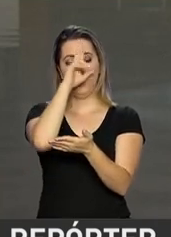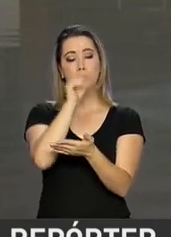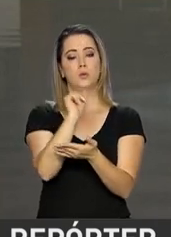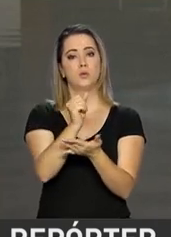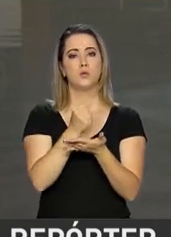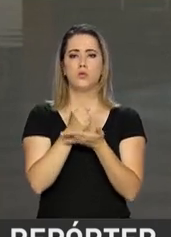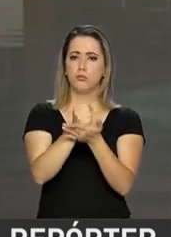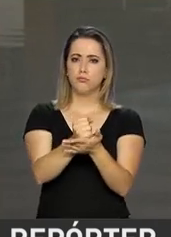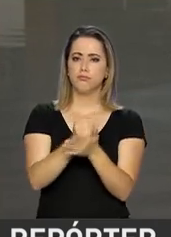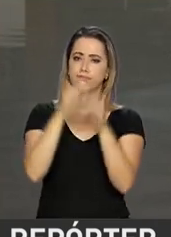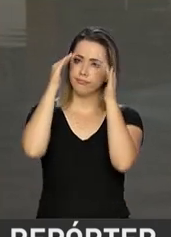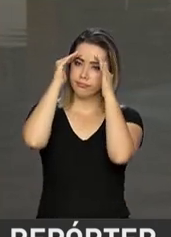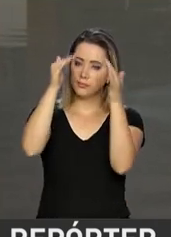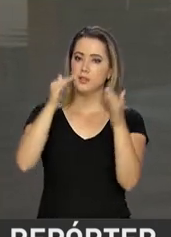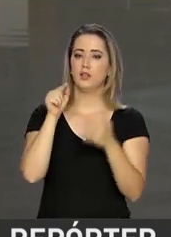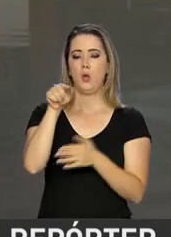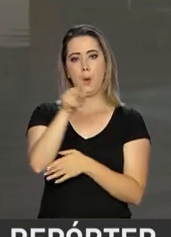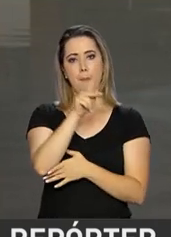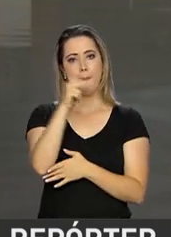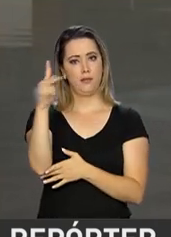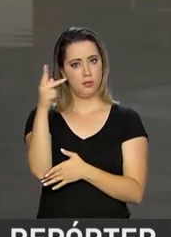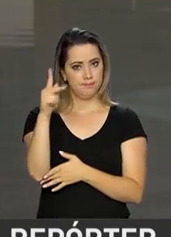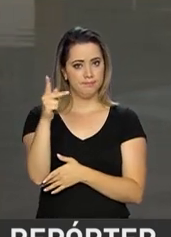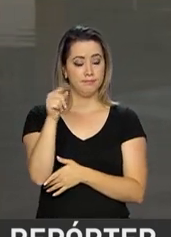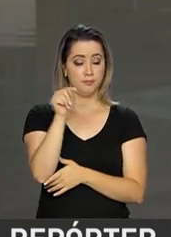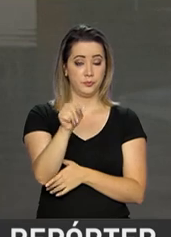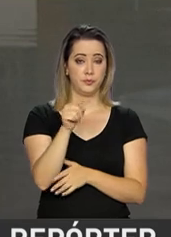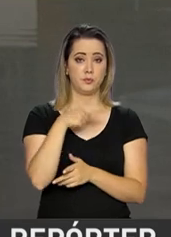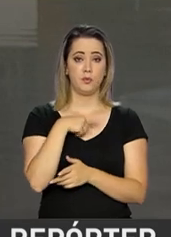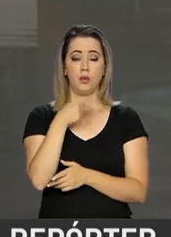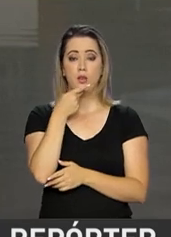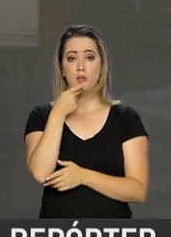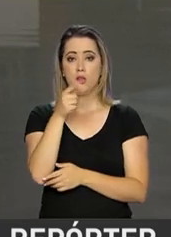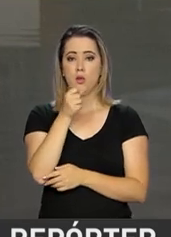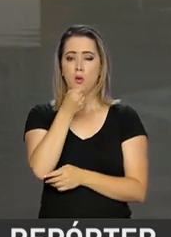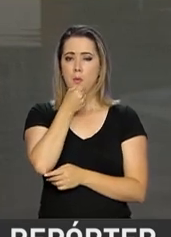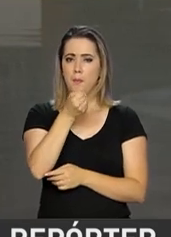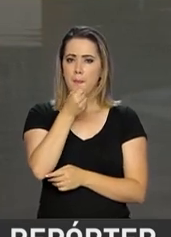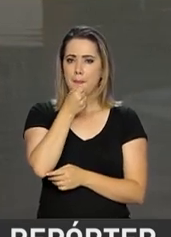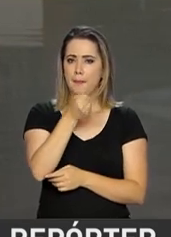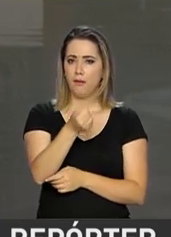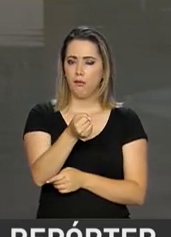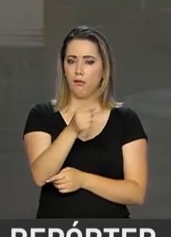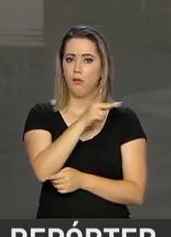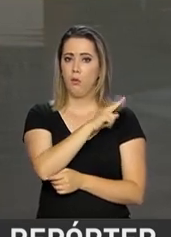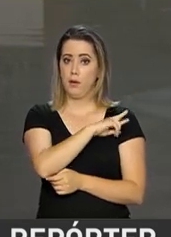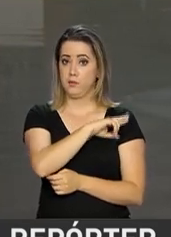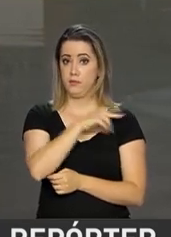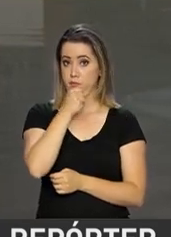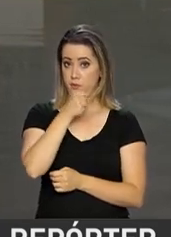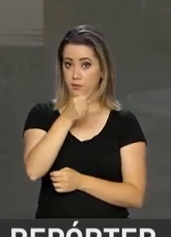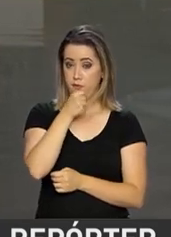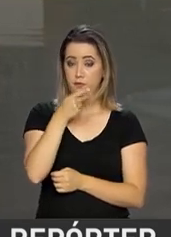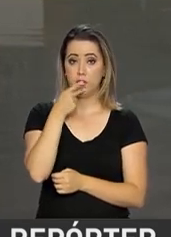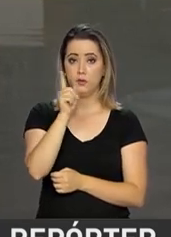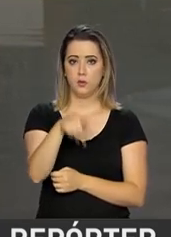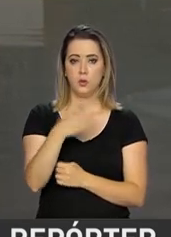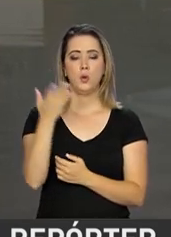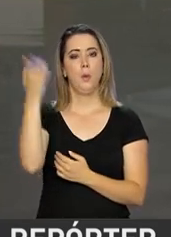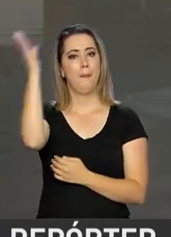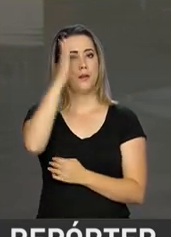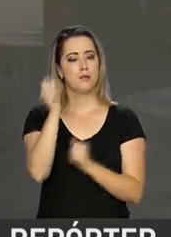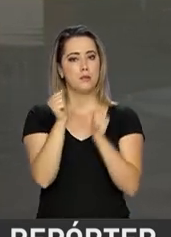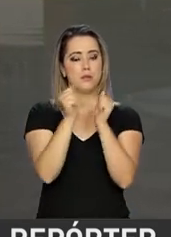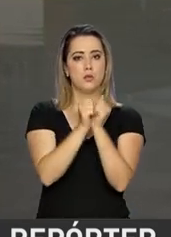horácio cartes no itamaraty segundo o porta-voz da presidência da república alexandre parole brasil paraguai passam por um momento